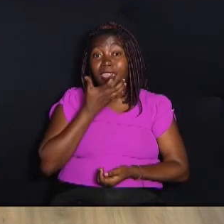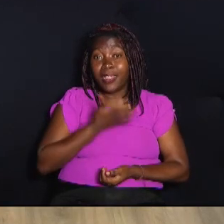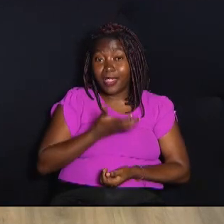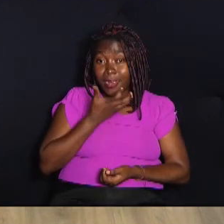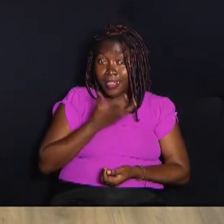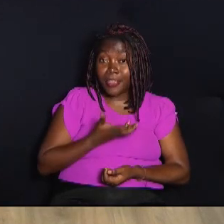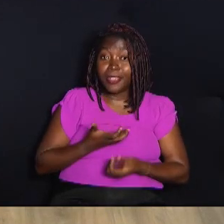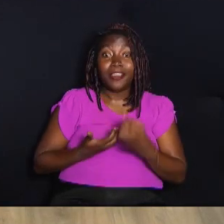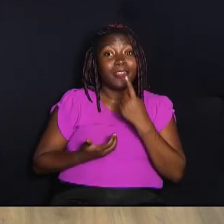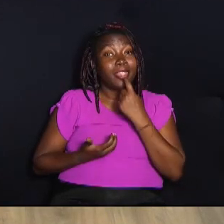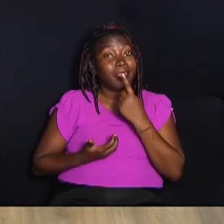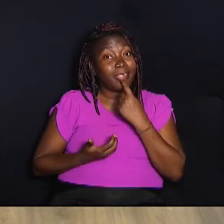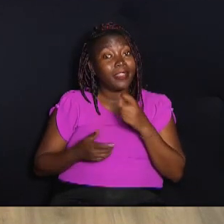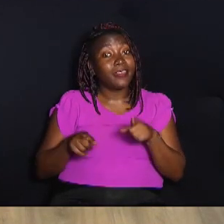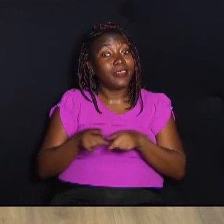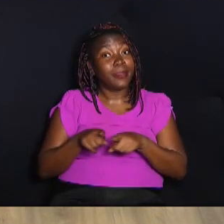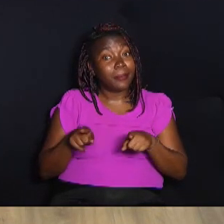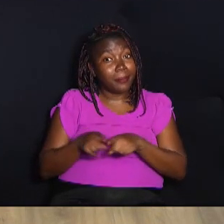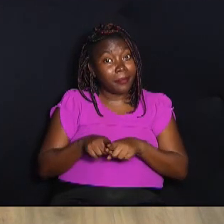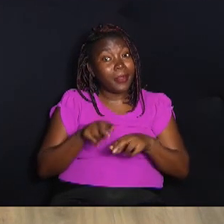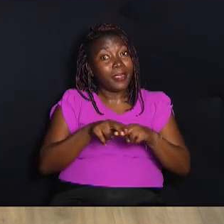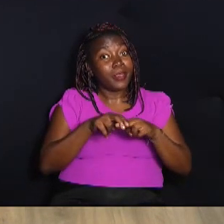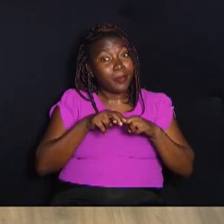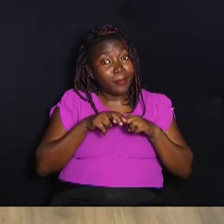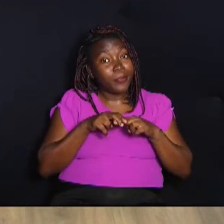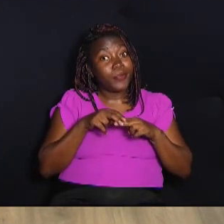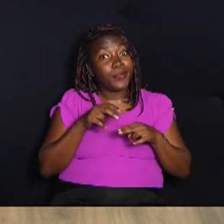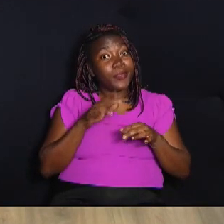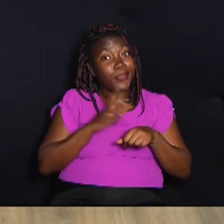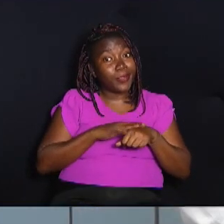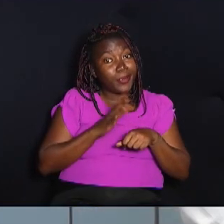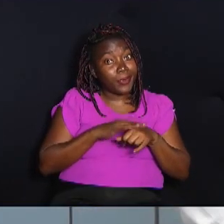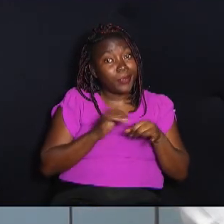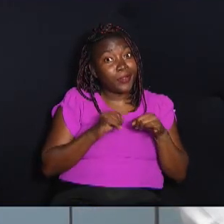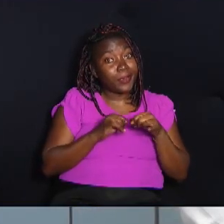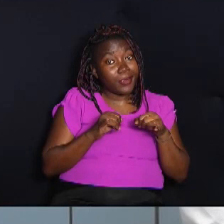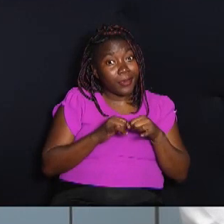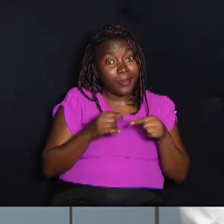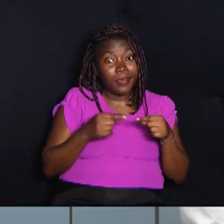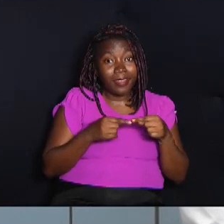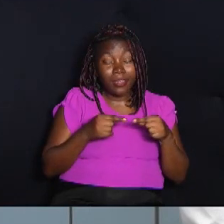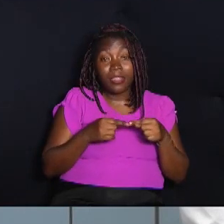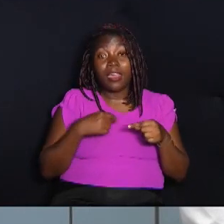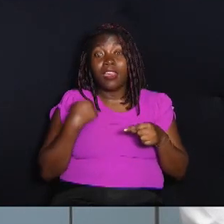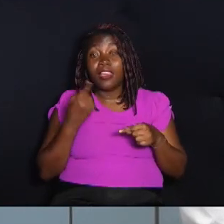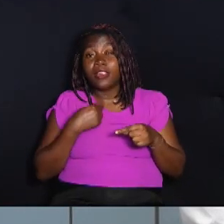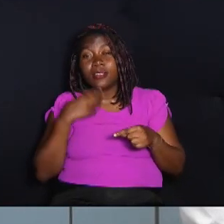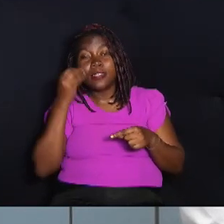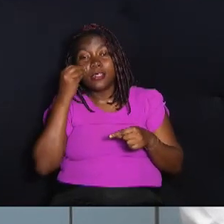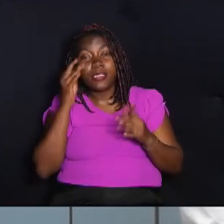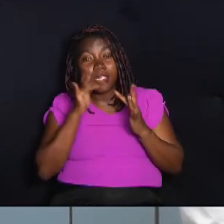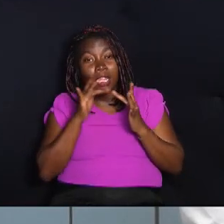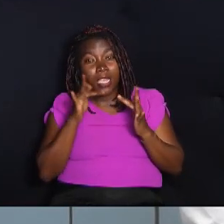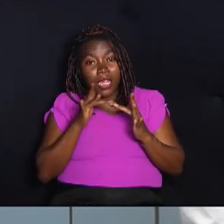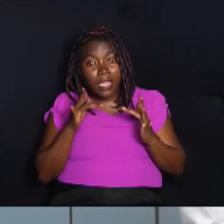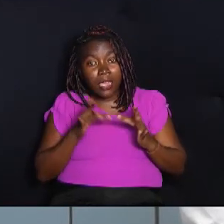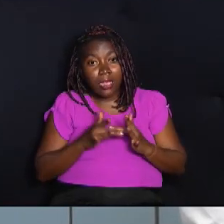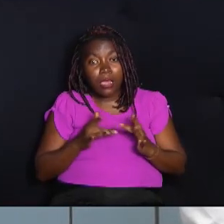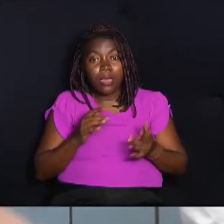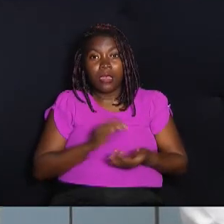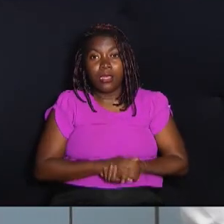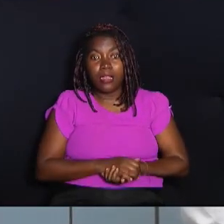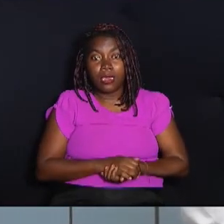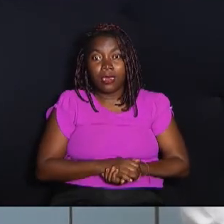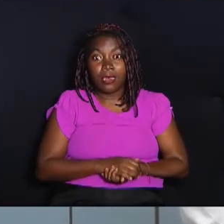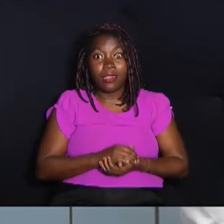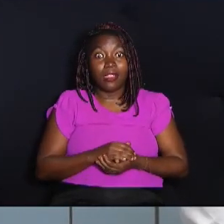também, né, que é as DSTs ali. Mas a gente está falando, está tentando abordar, a gente está lá na frente,